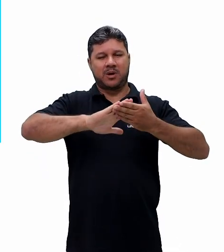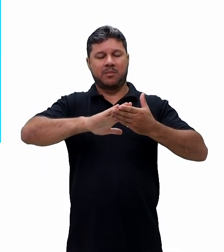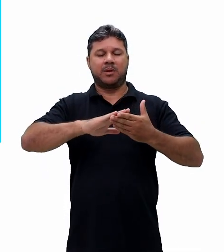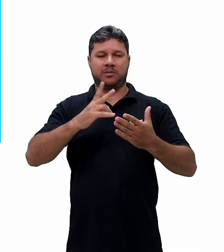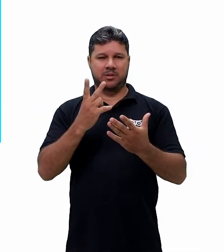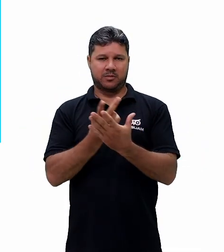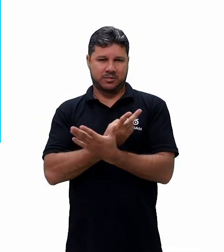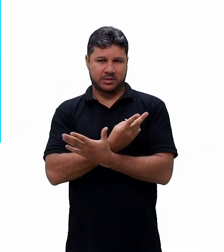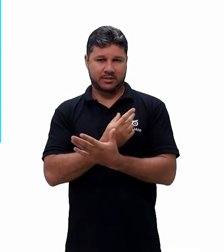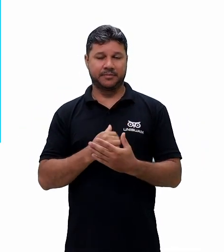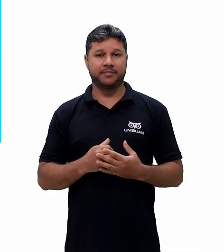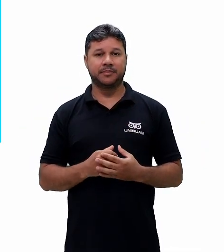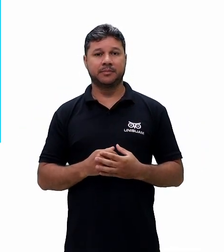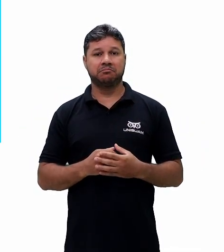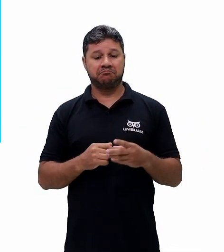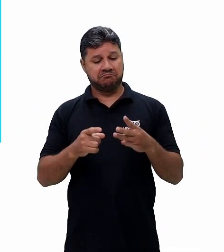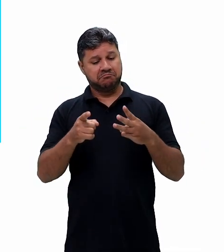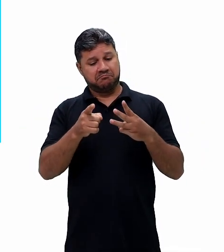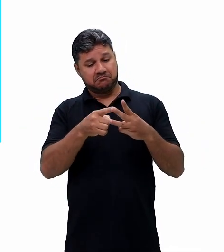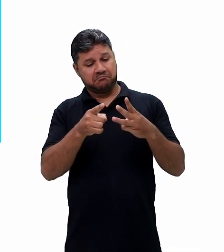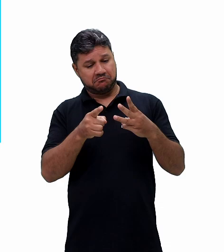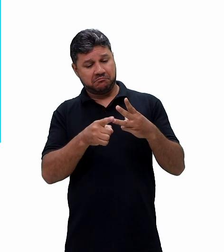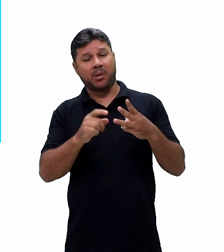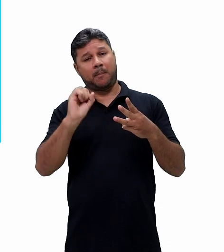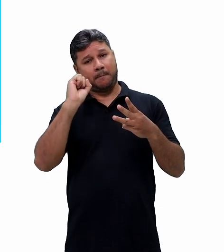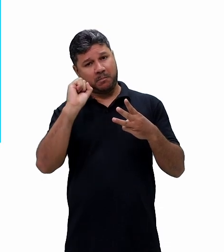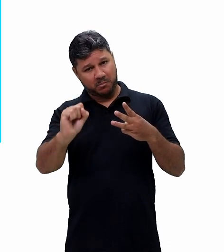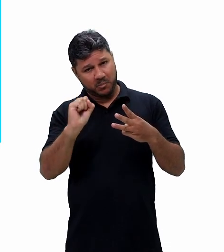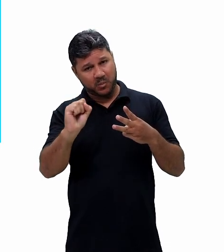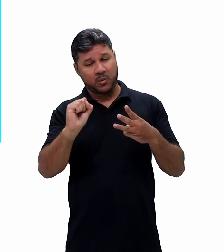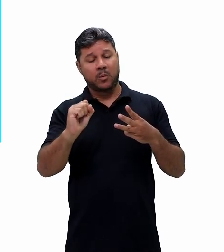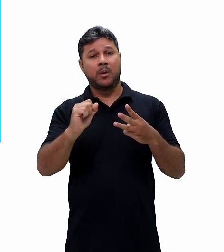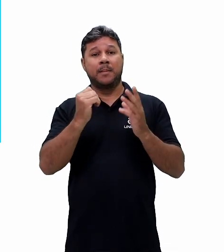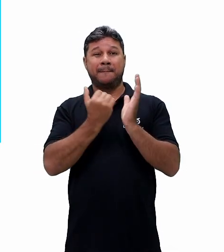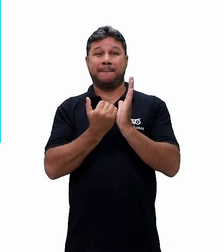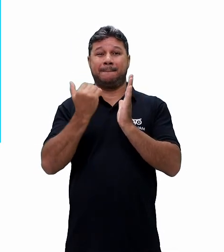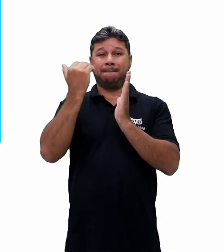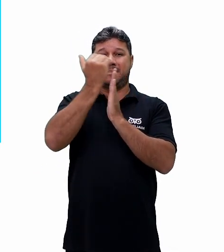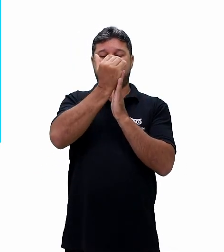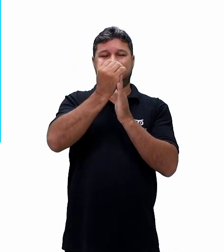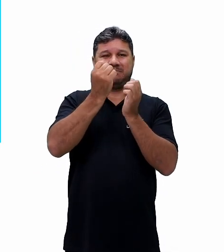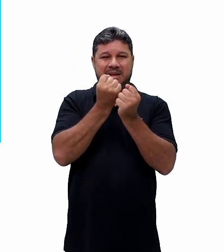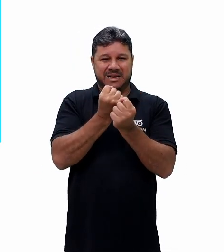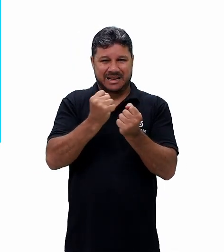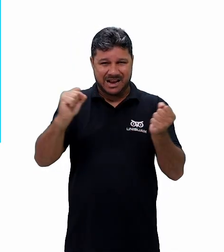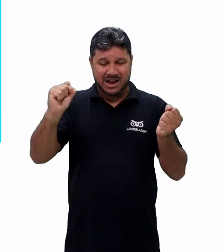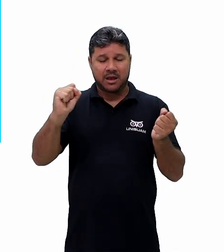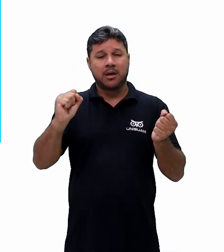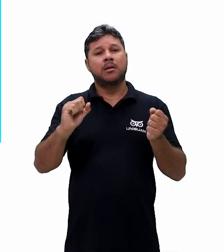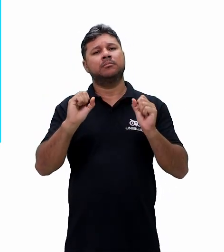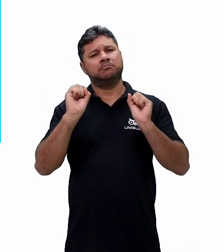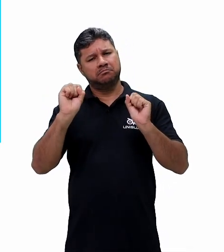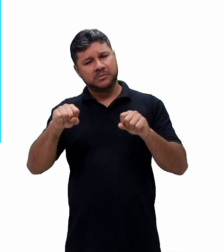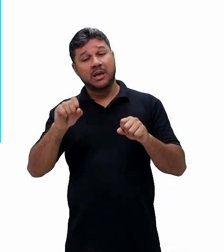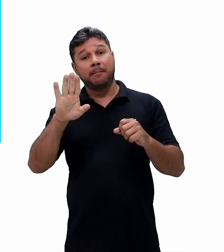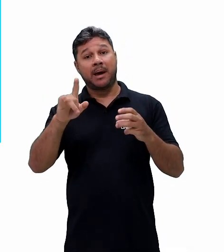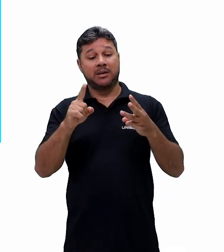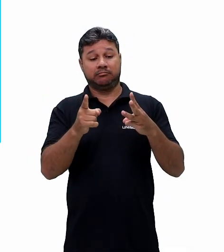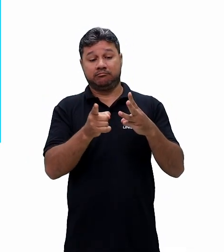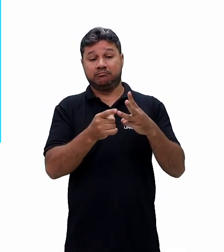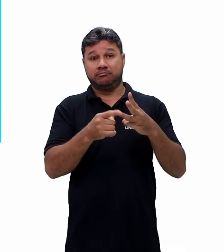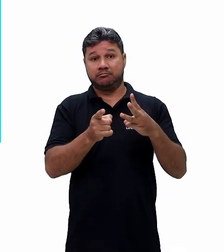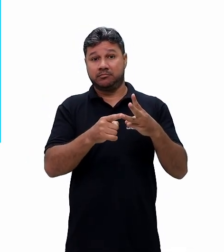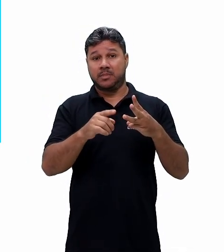realizados. Os dois podem ser realizados em máxima amplitude? Sim. Porém, só o